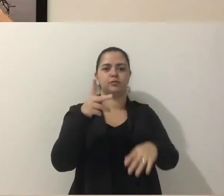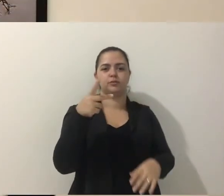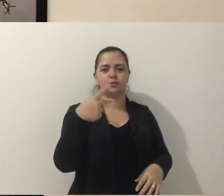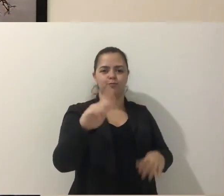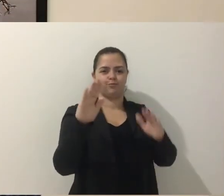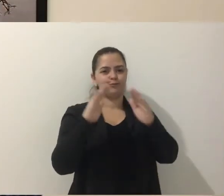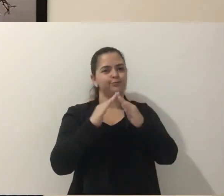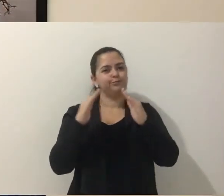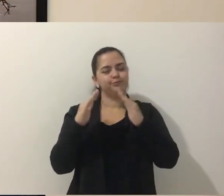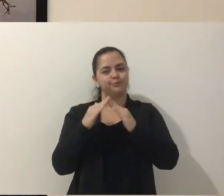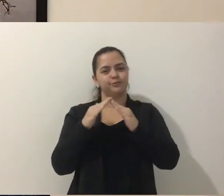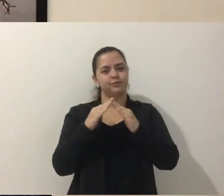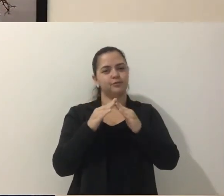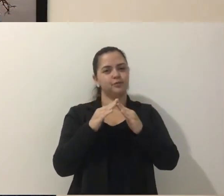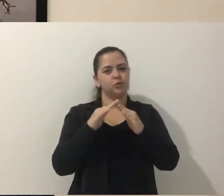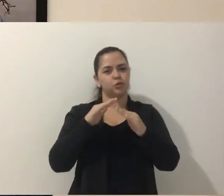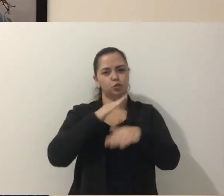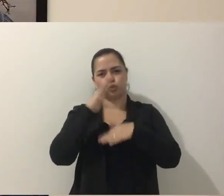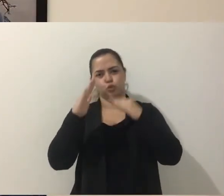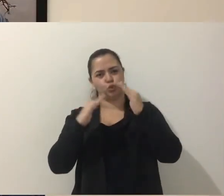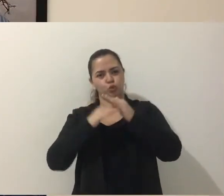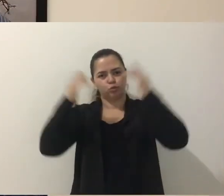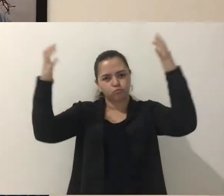sobre todos nós, hoje e